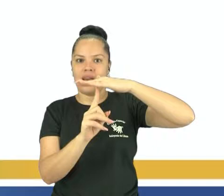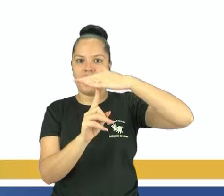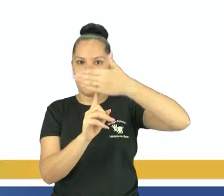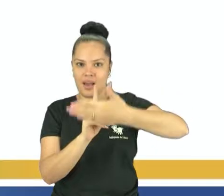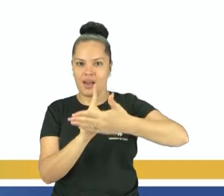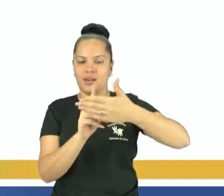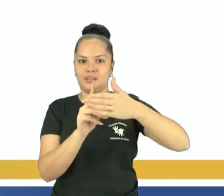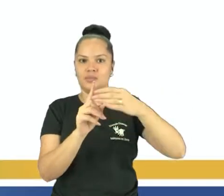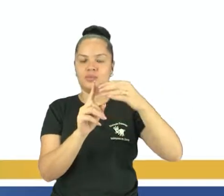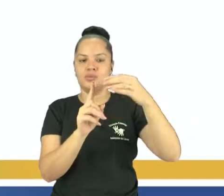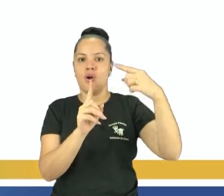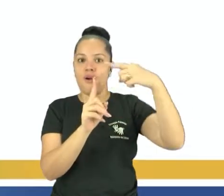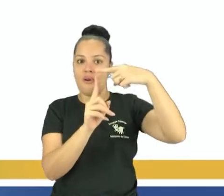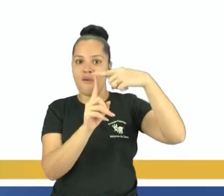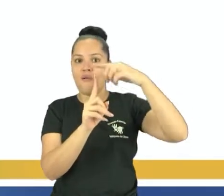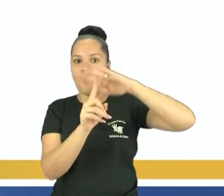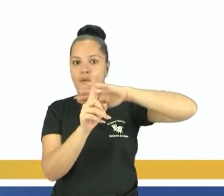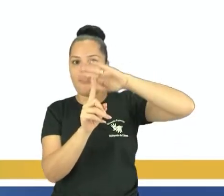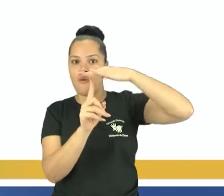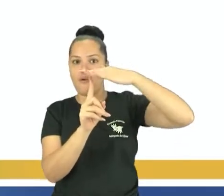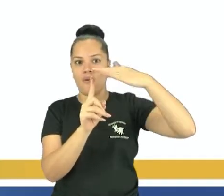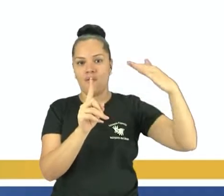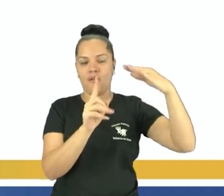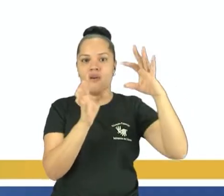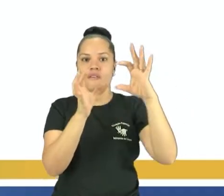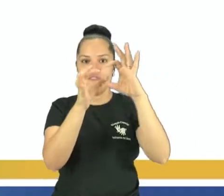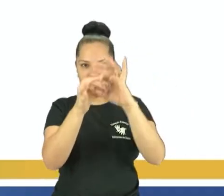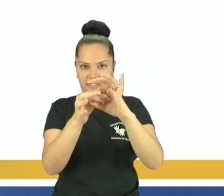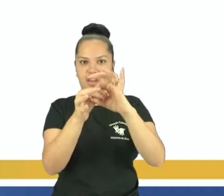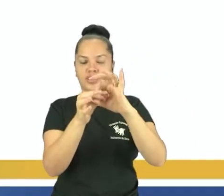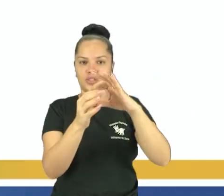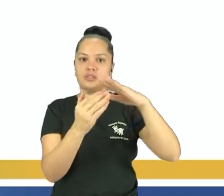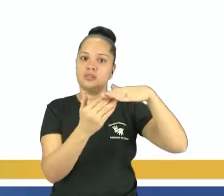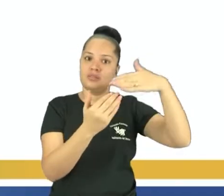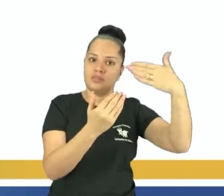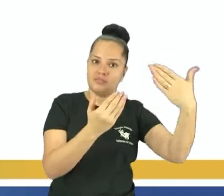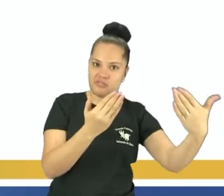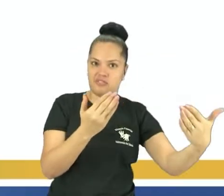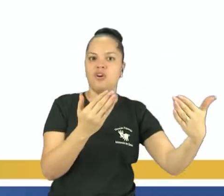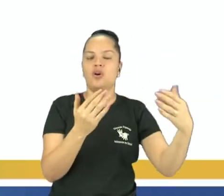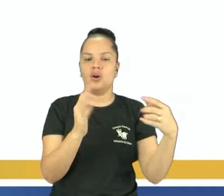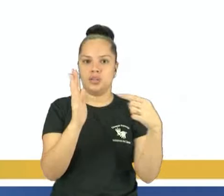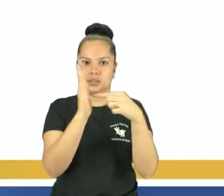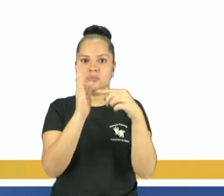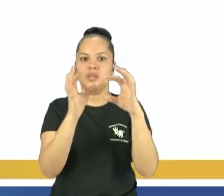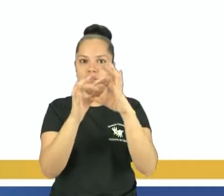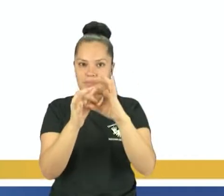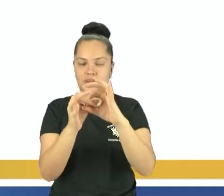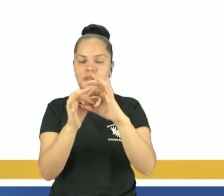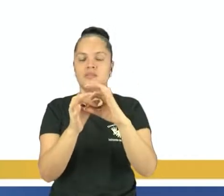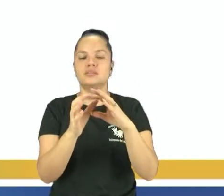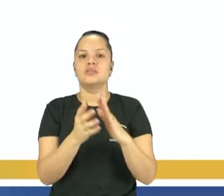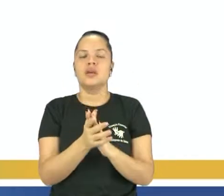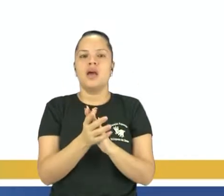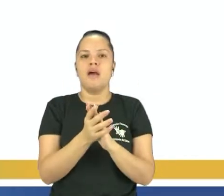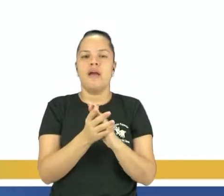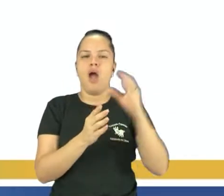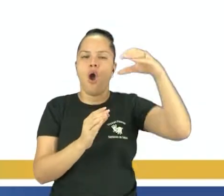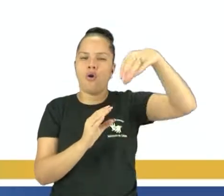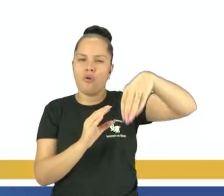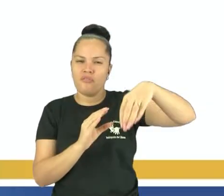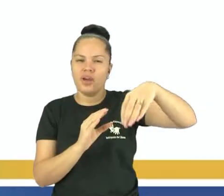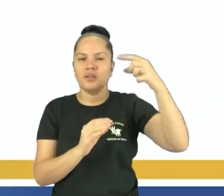também nas nossas aulas anteriores, sobre os ângulos externos, né. Então, quando o polígono é convexo, né, nós também podemos pensar nas